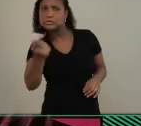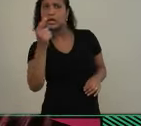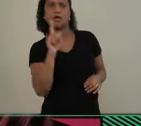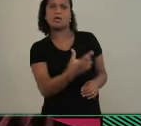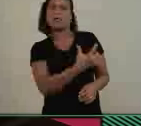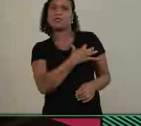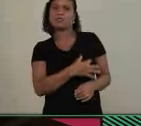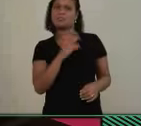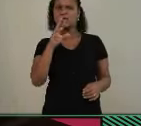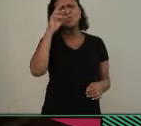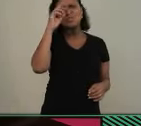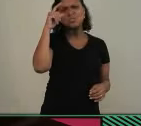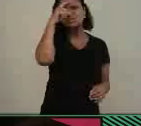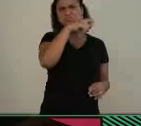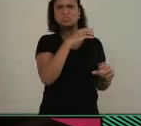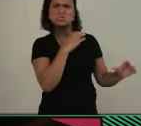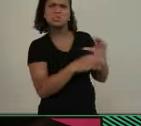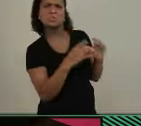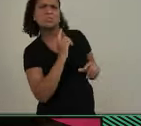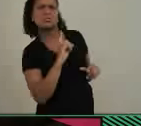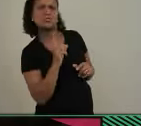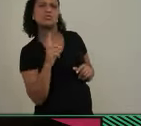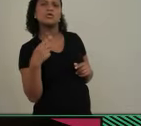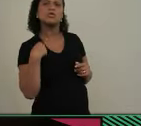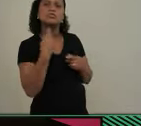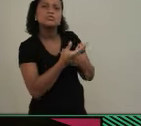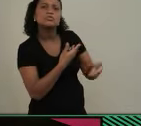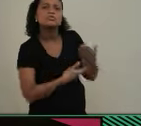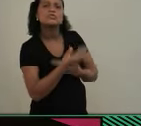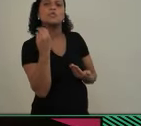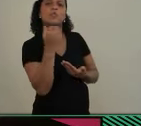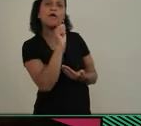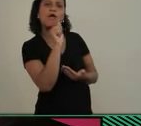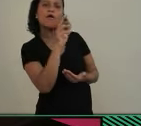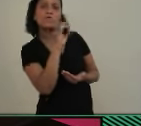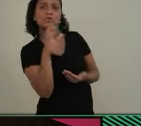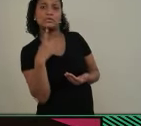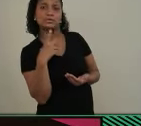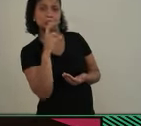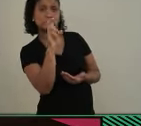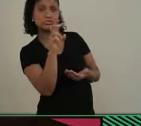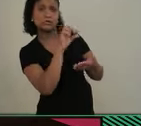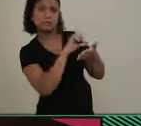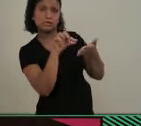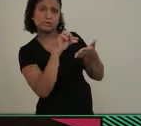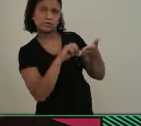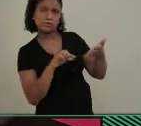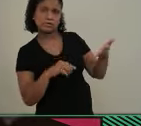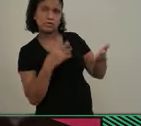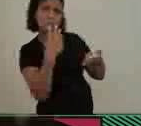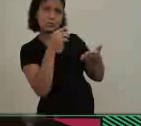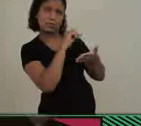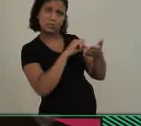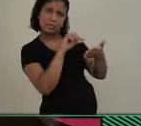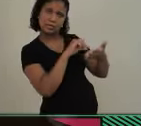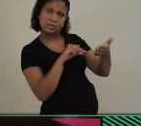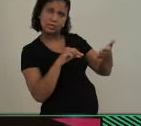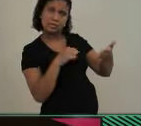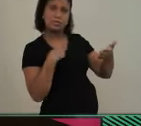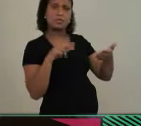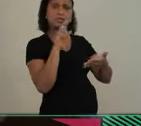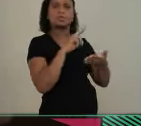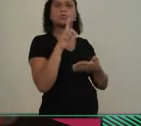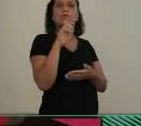porque divide o alfabeto em 5 linhas e tem mais 4 linhas